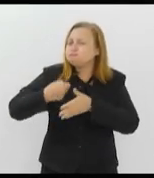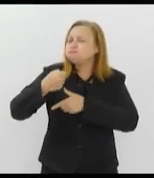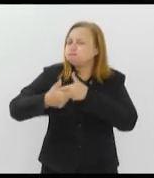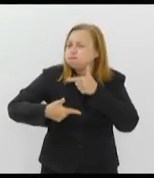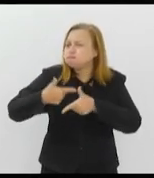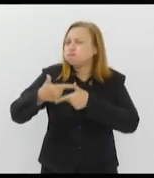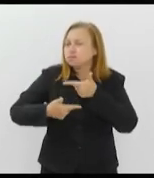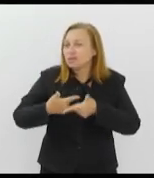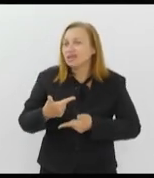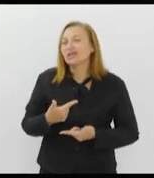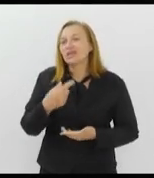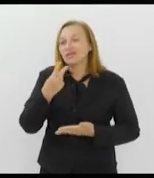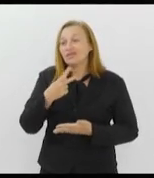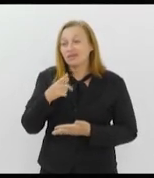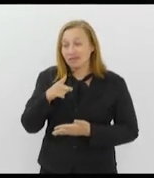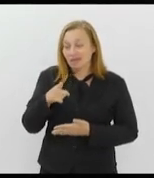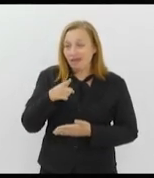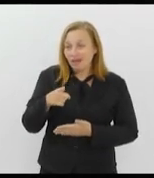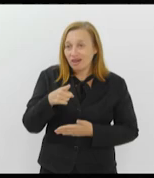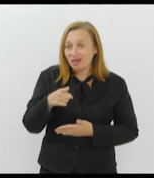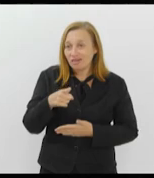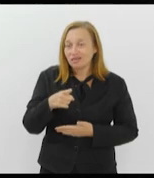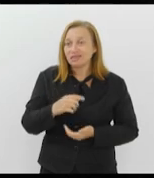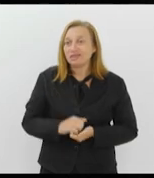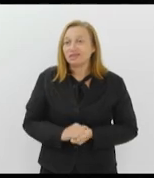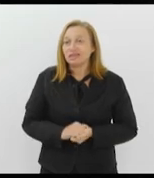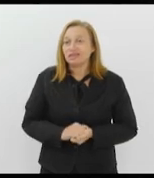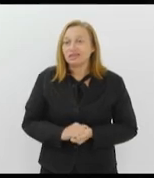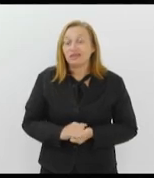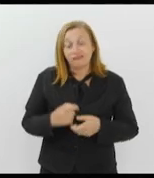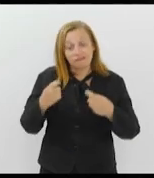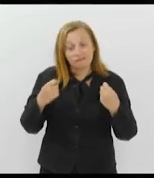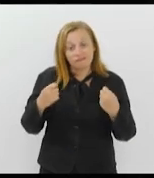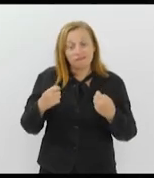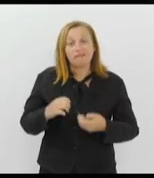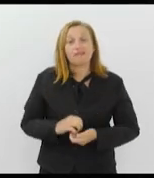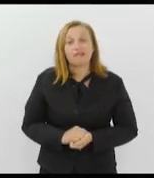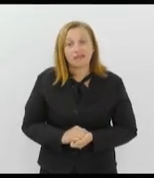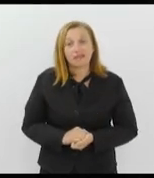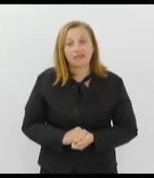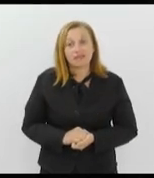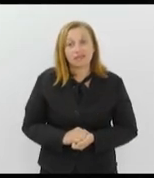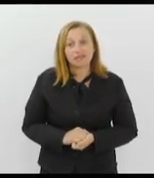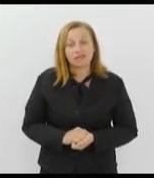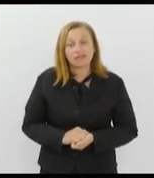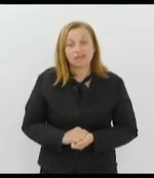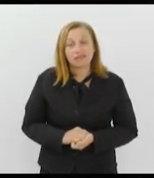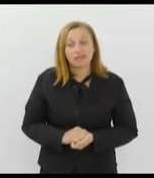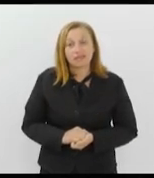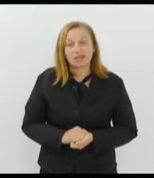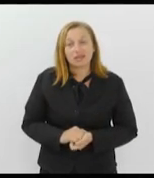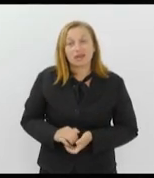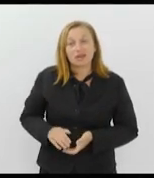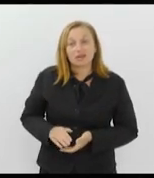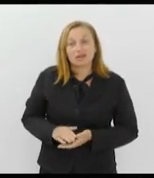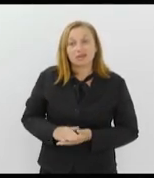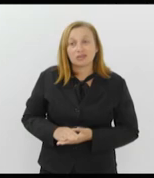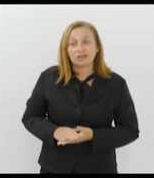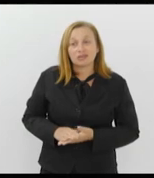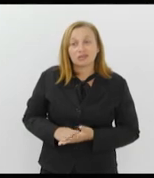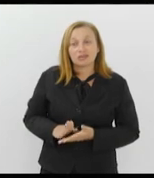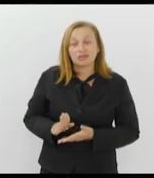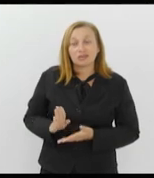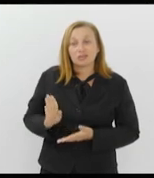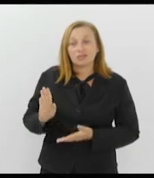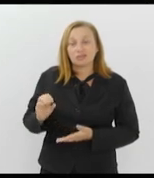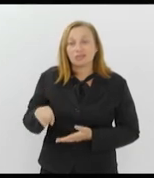que ela apostou muito, apostou na bolsa, né? Casou com